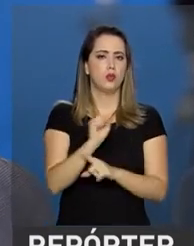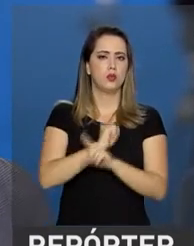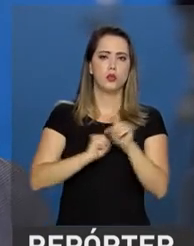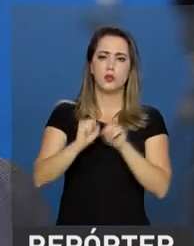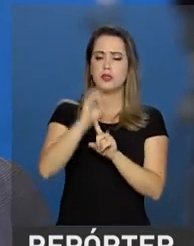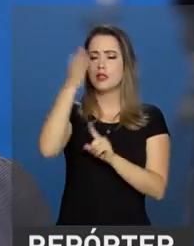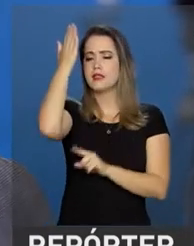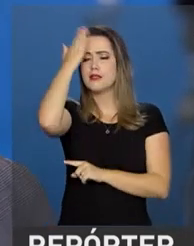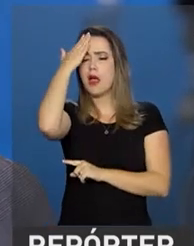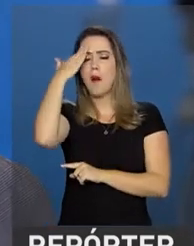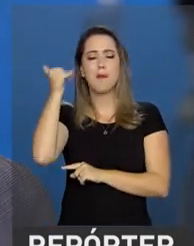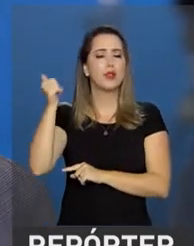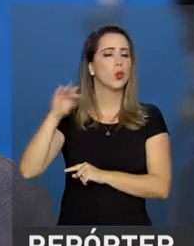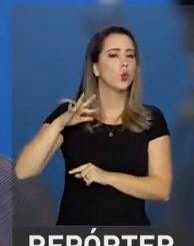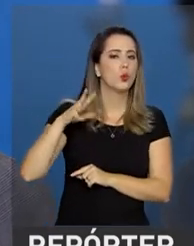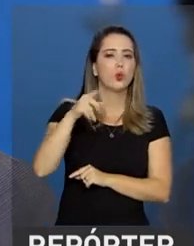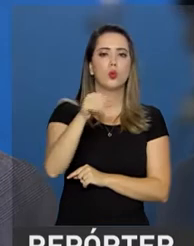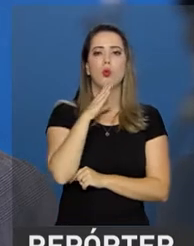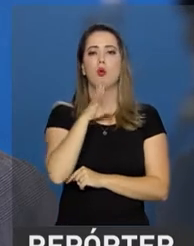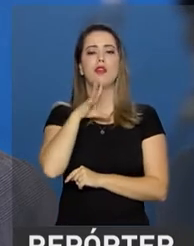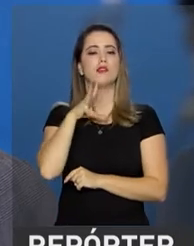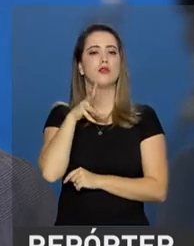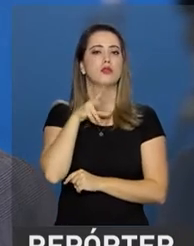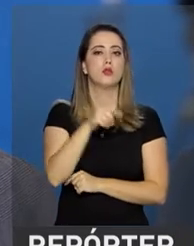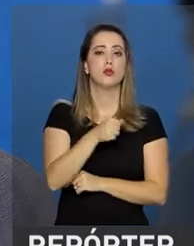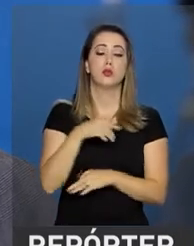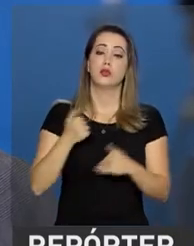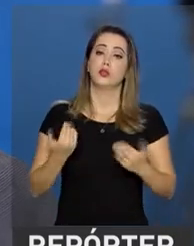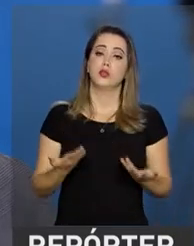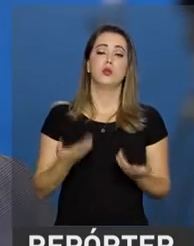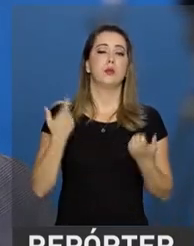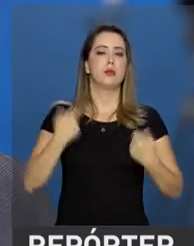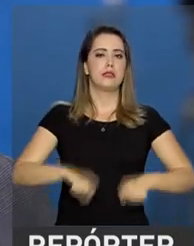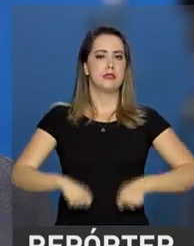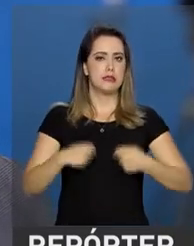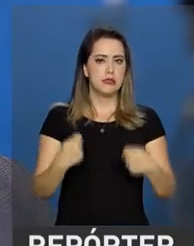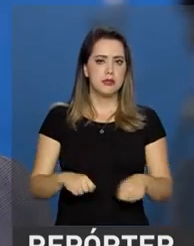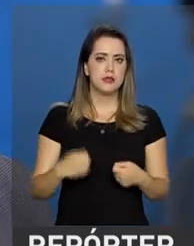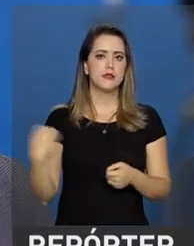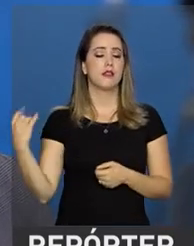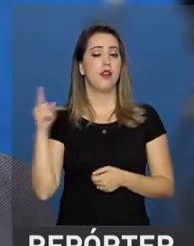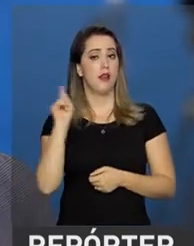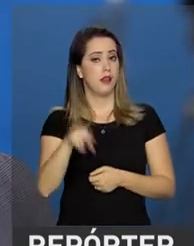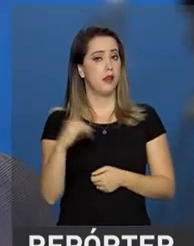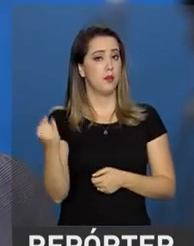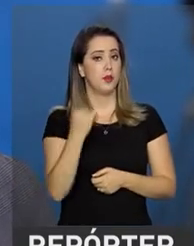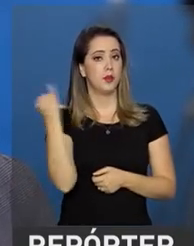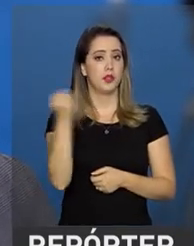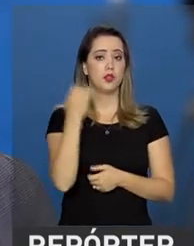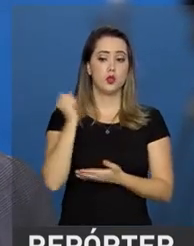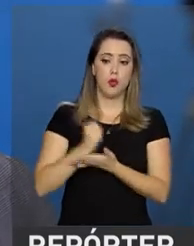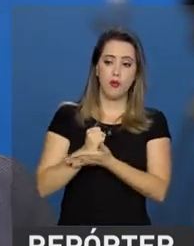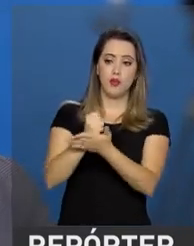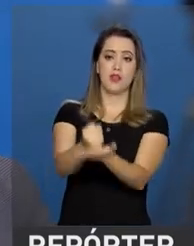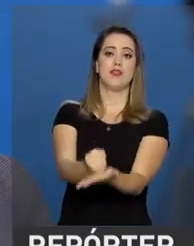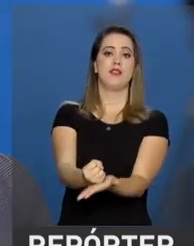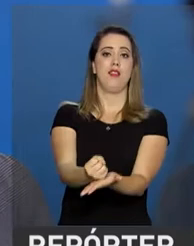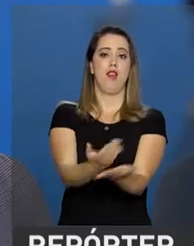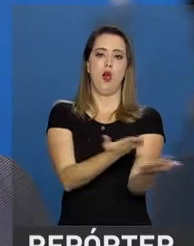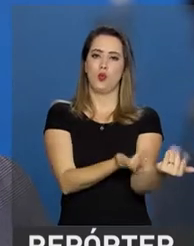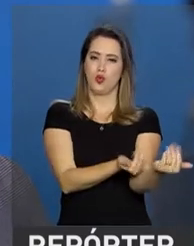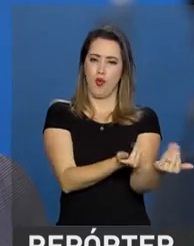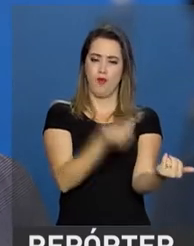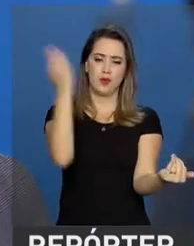do saber, na sociedade do conhecimento. Eu acho que não tem nada mais importante para a gente oferecer à juventude